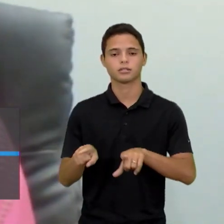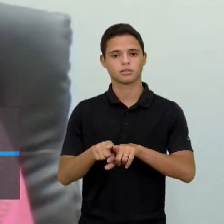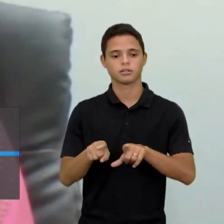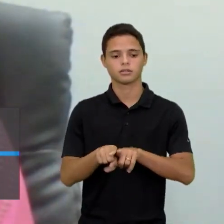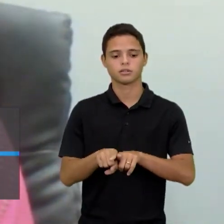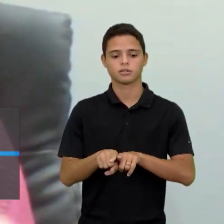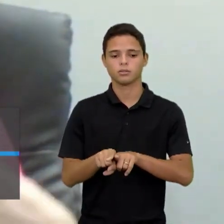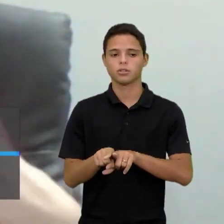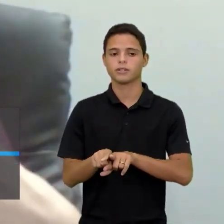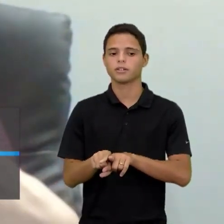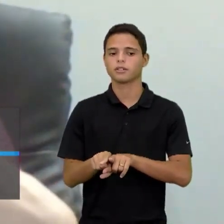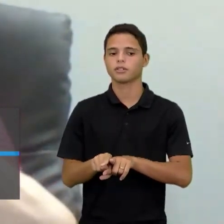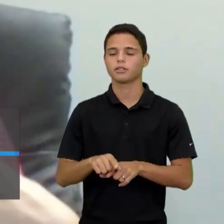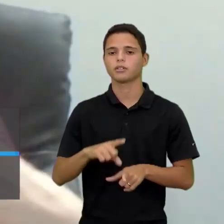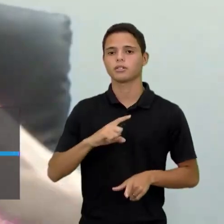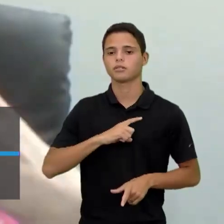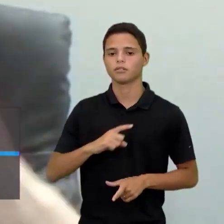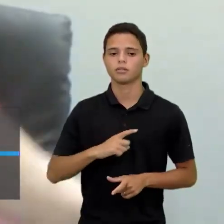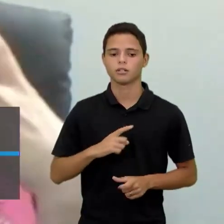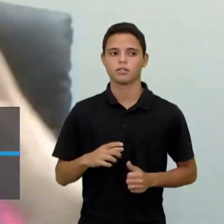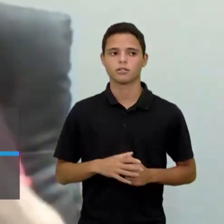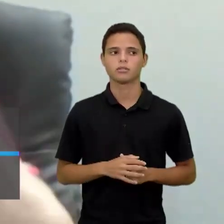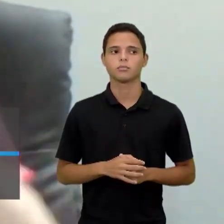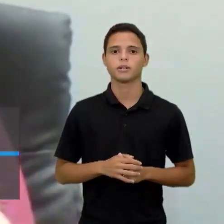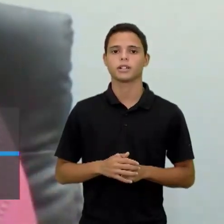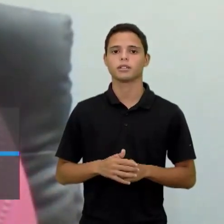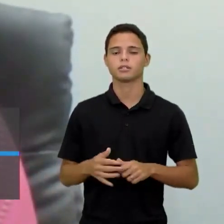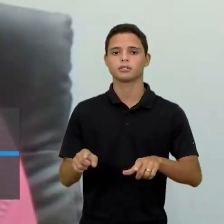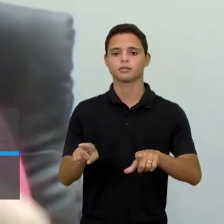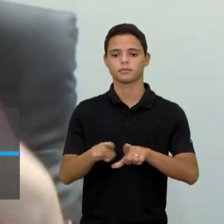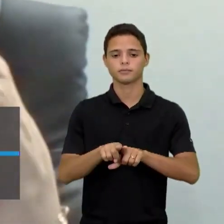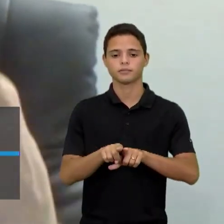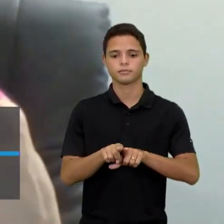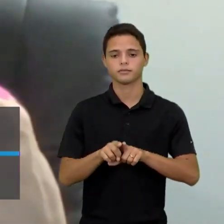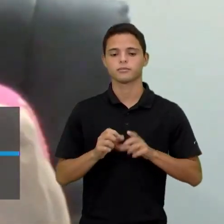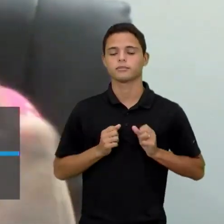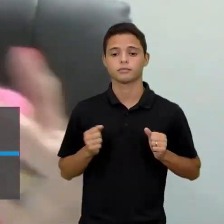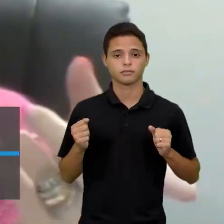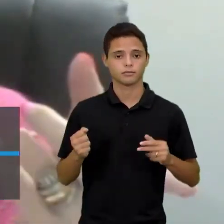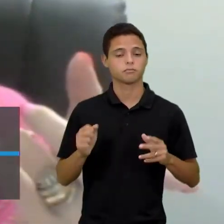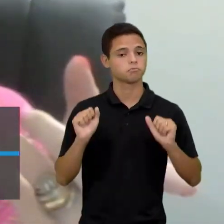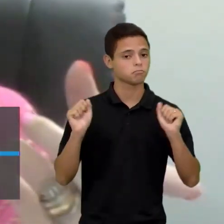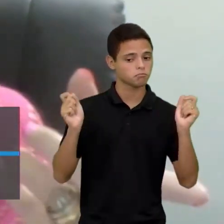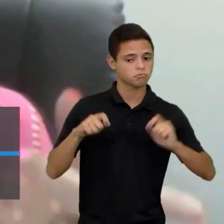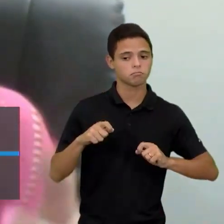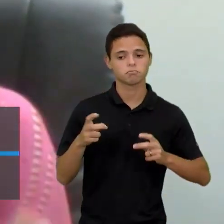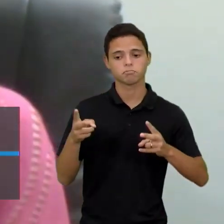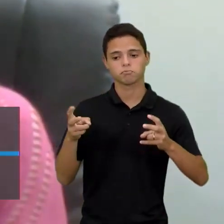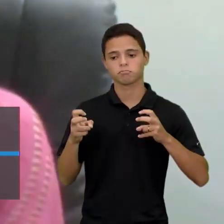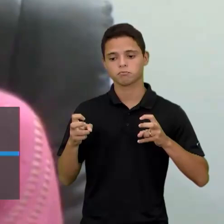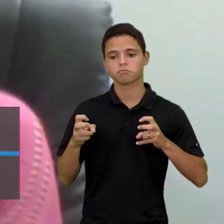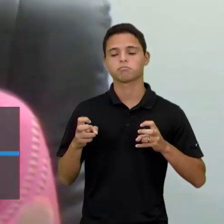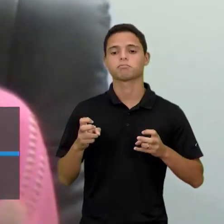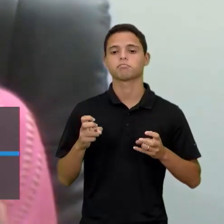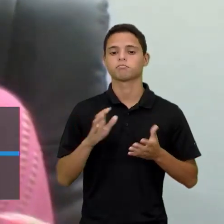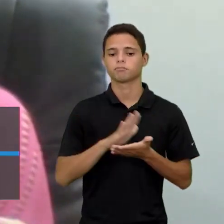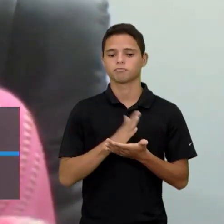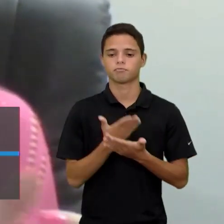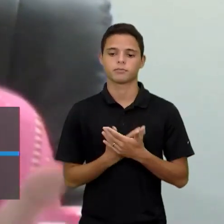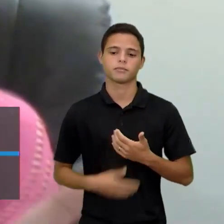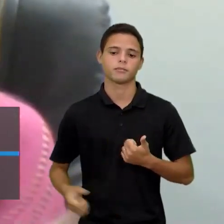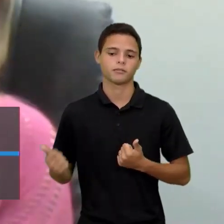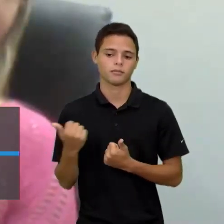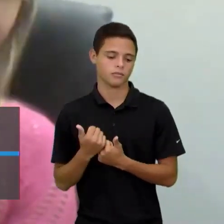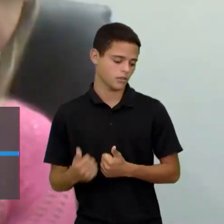Porque eles demandam um esforço muito grande fisicamente. Vocês podem perceber que na maioria das atividades eles estão mordendo lá